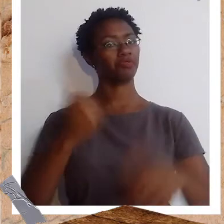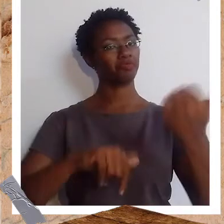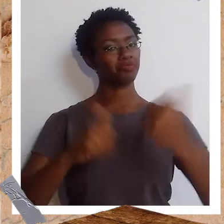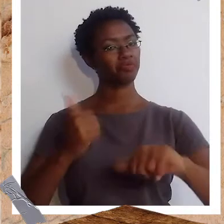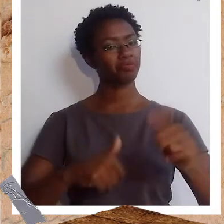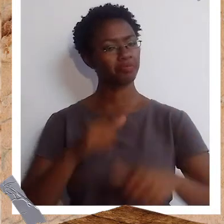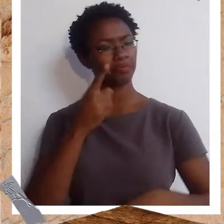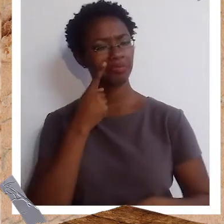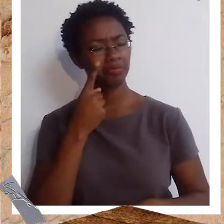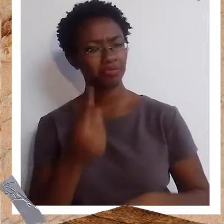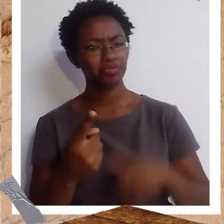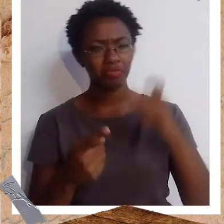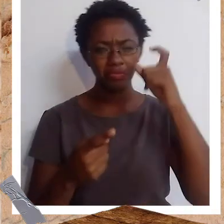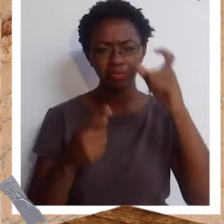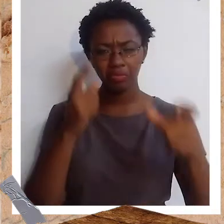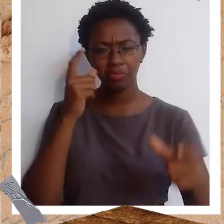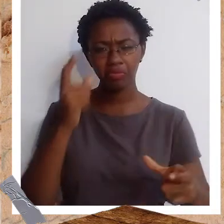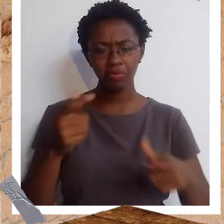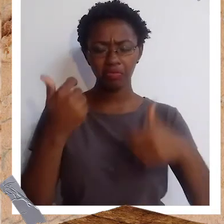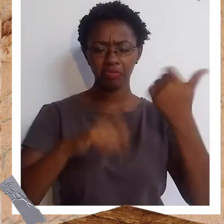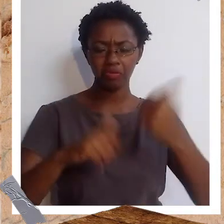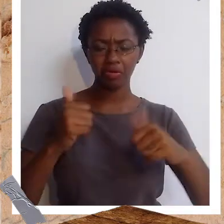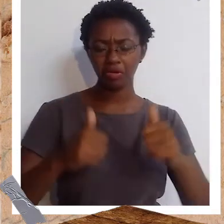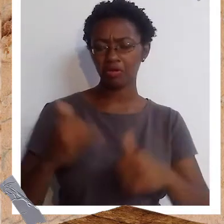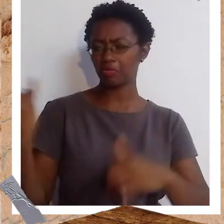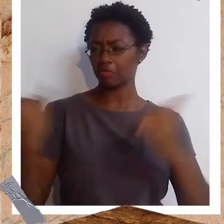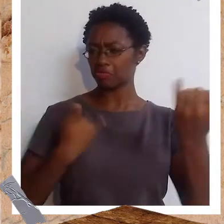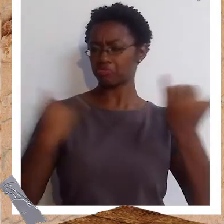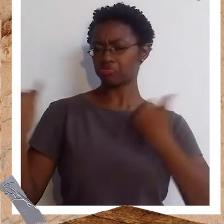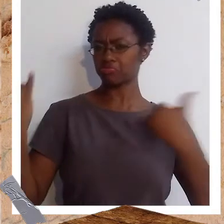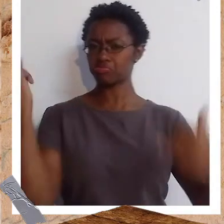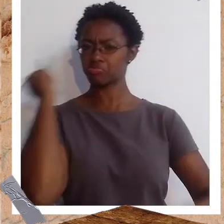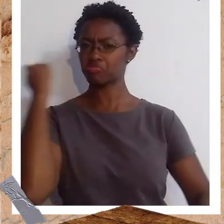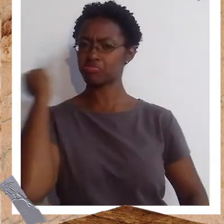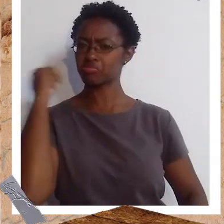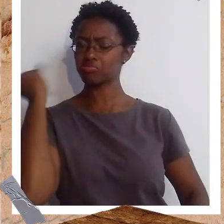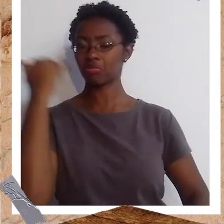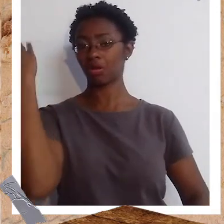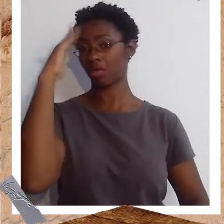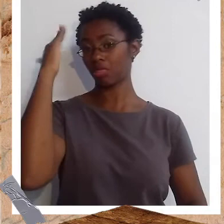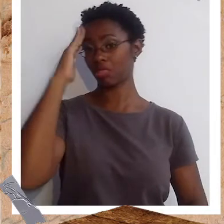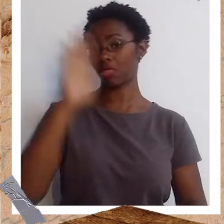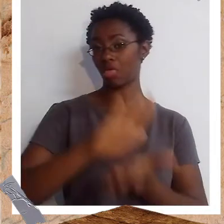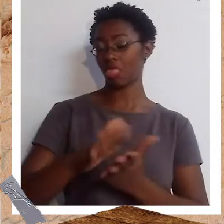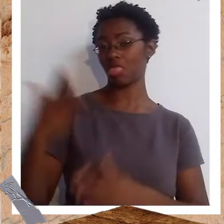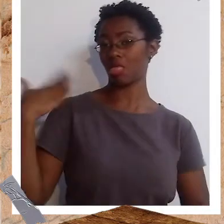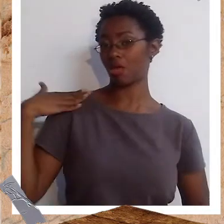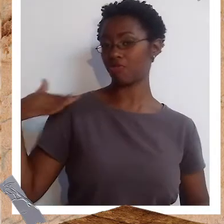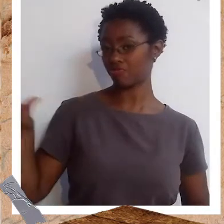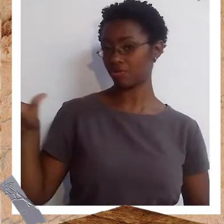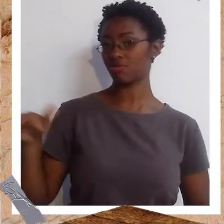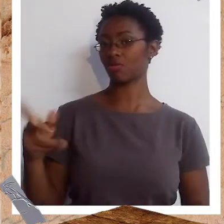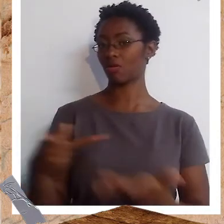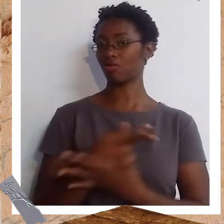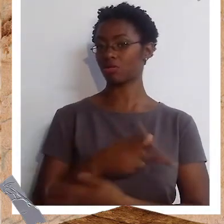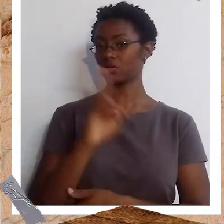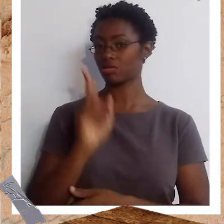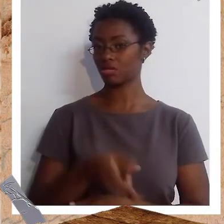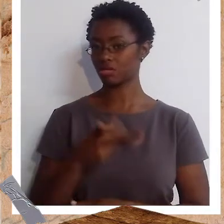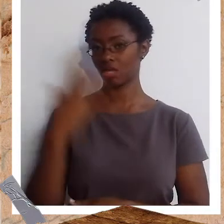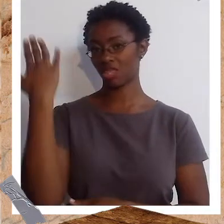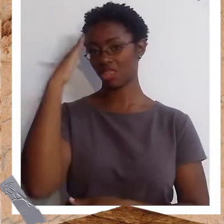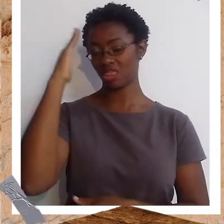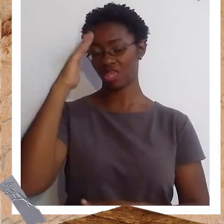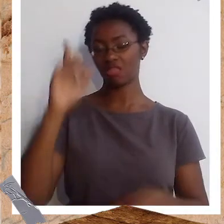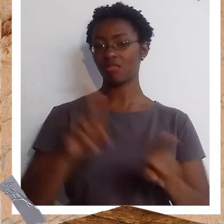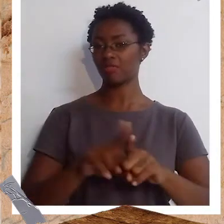analisando o que vivia, analisando o que diziam para ela, entendendo o racismo a que estava submetida, entendendo o